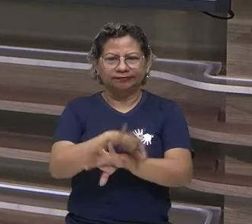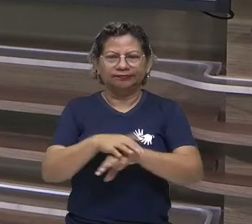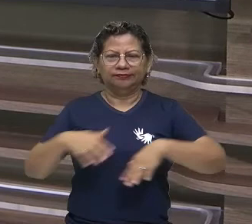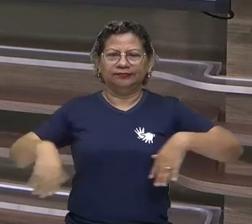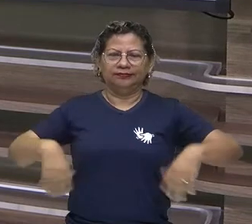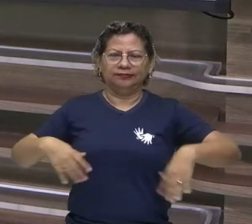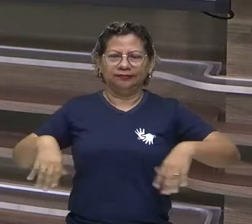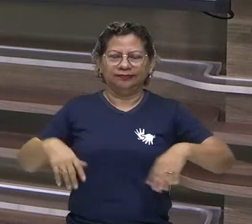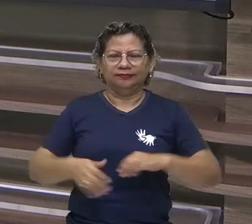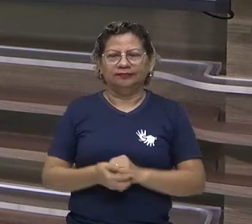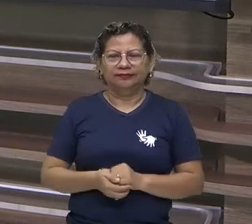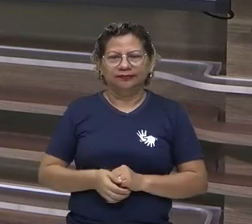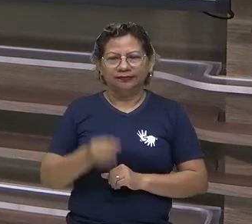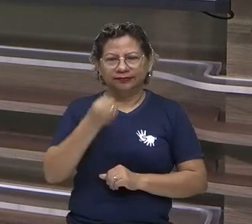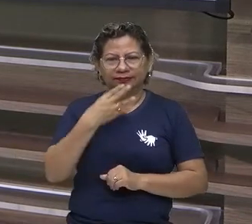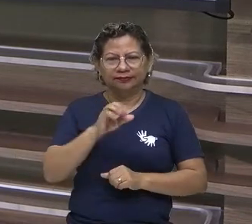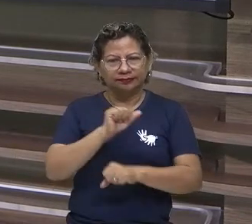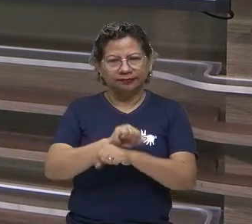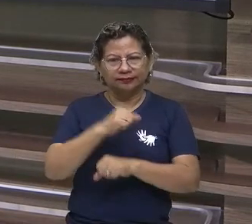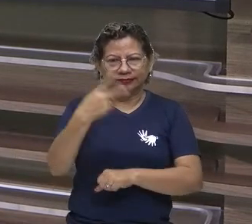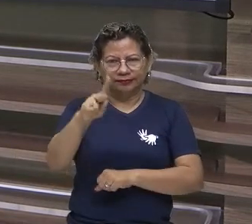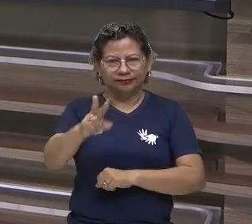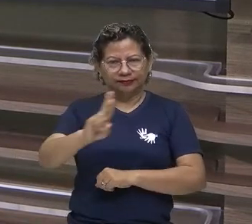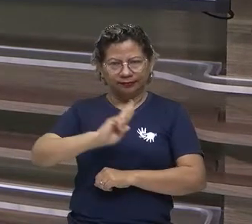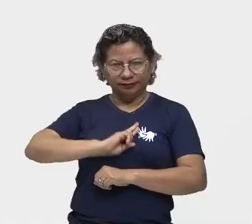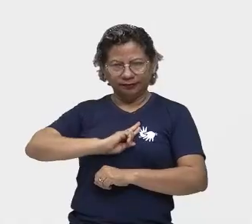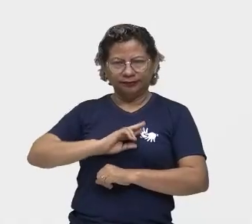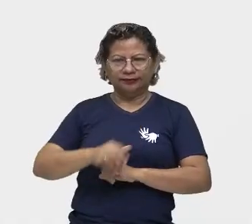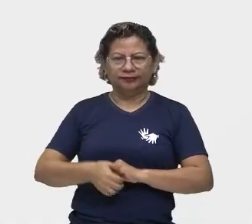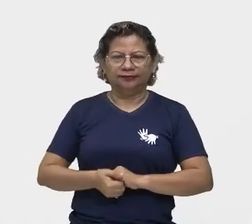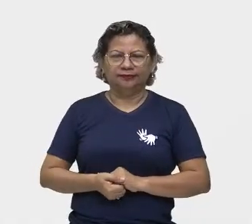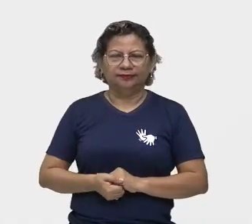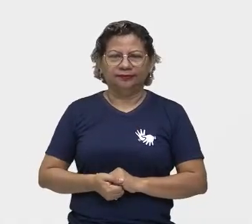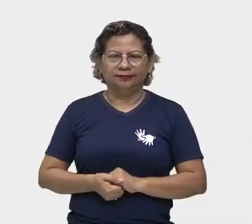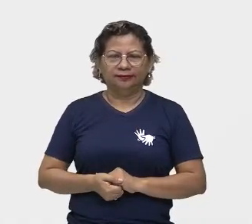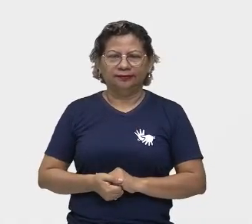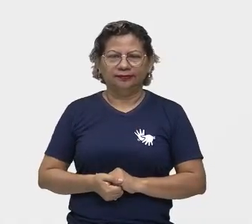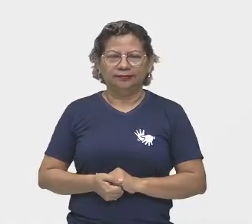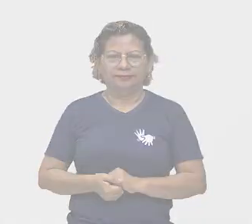é uma boa atividade a todos vocês daqui a pouco a gente retorna aí